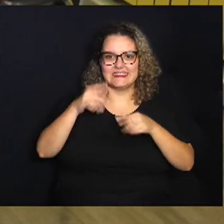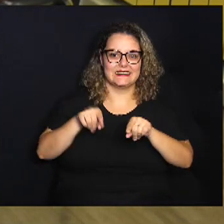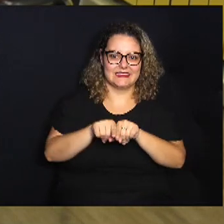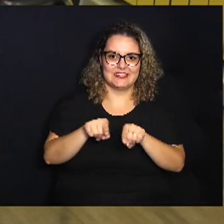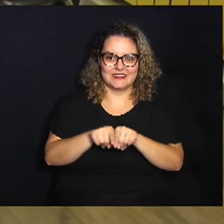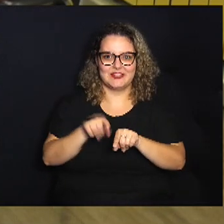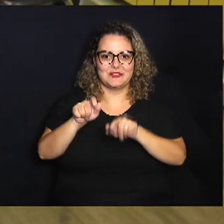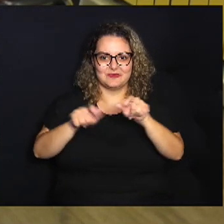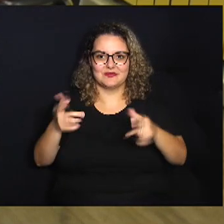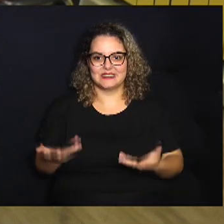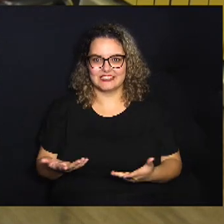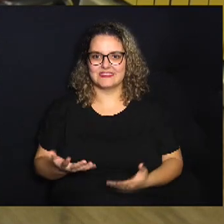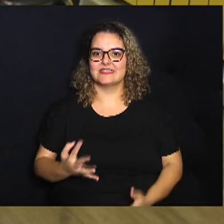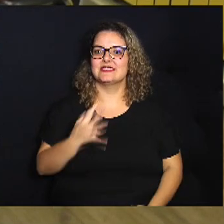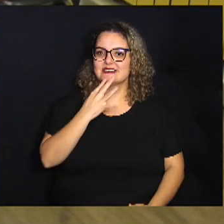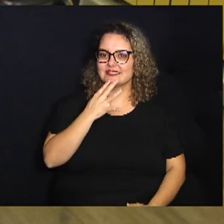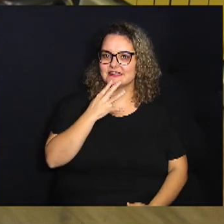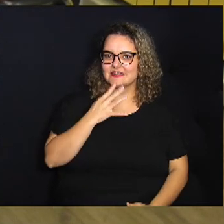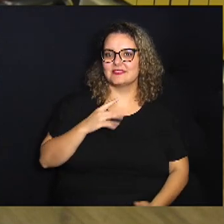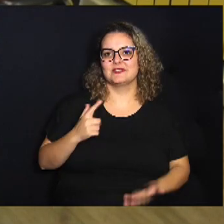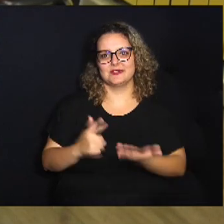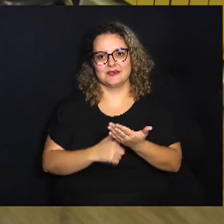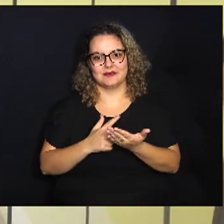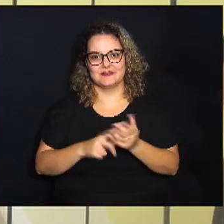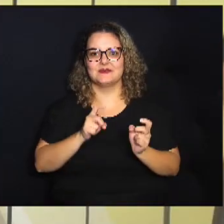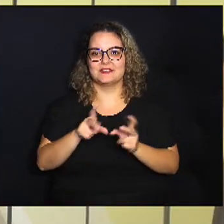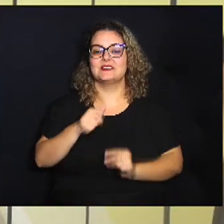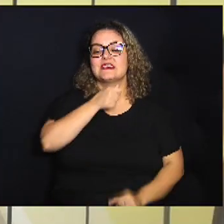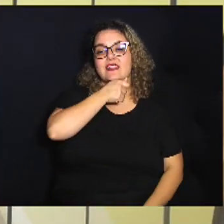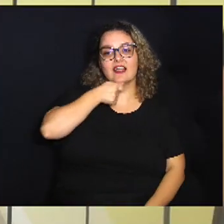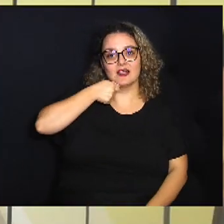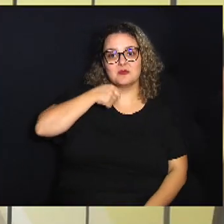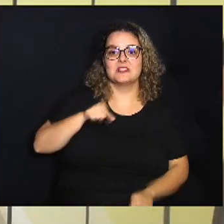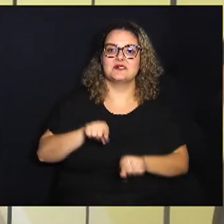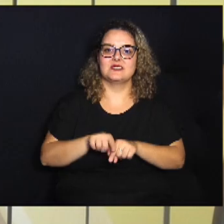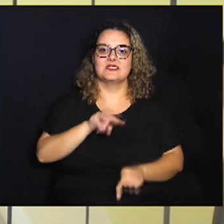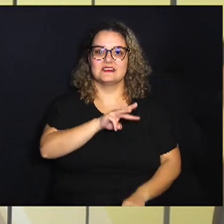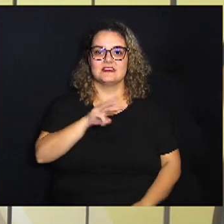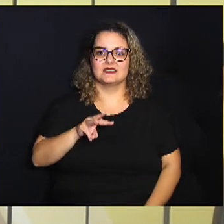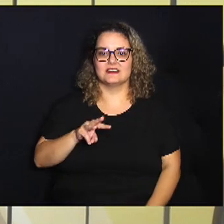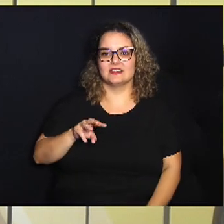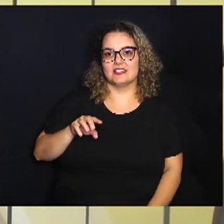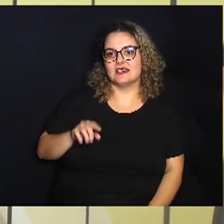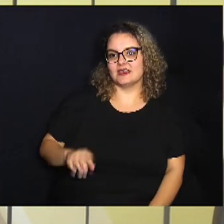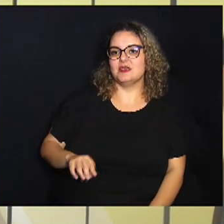que as pessoas que quiserem conhecer os livros, eles estão à venda na Amazon e também no site da ZDL Editora,